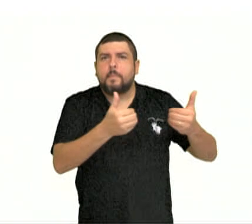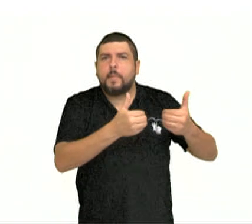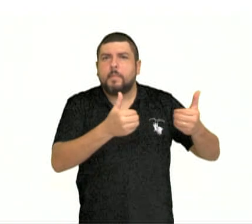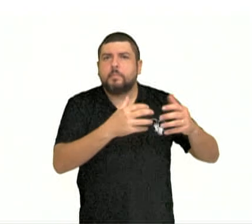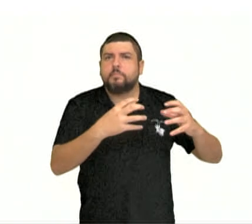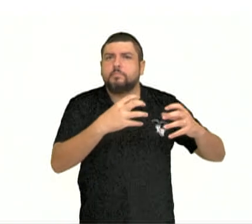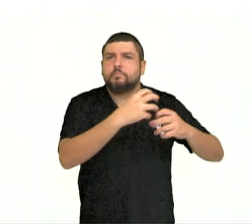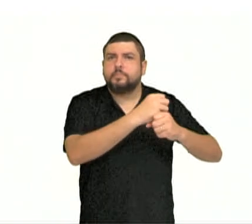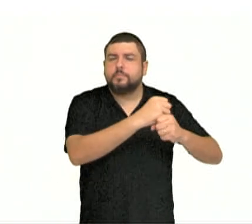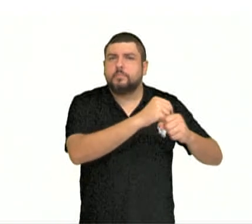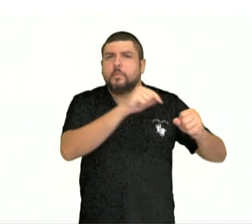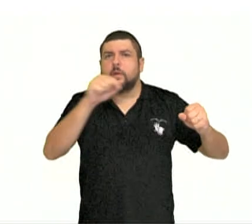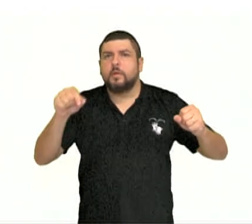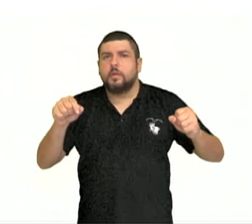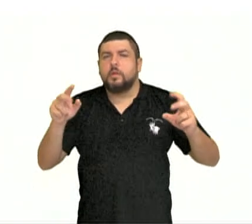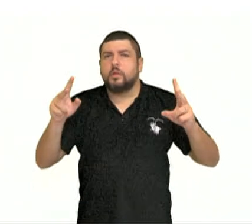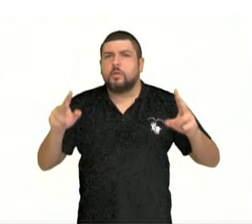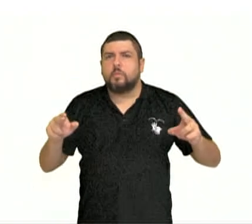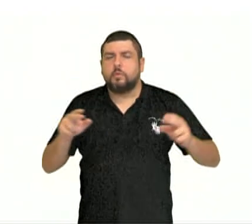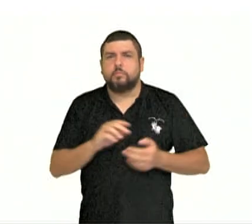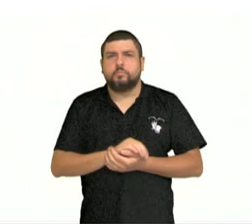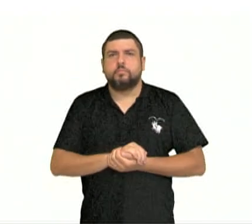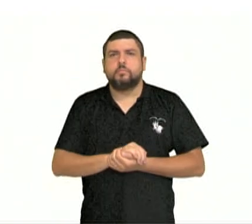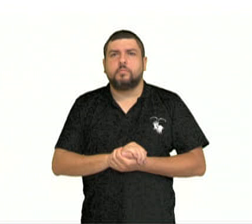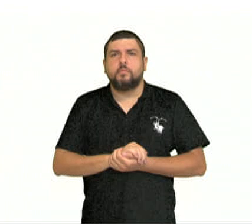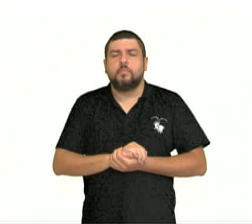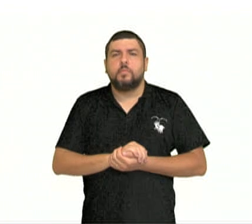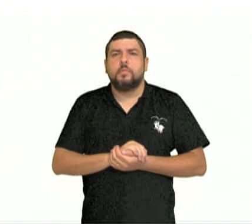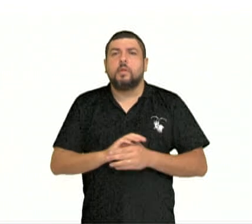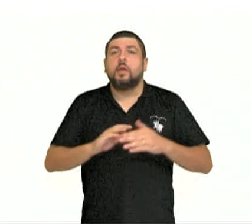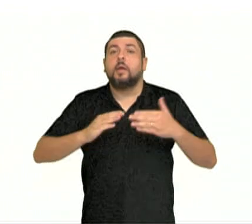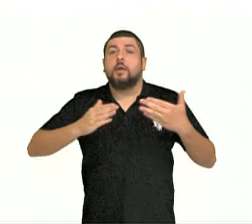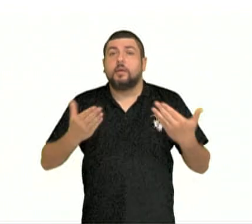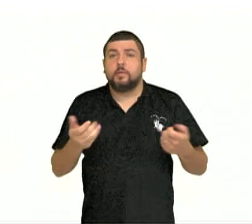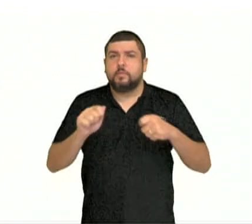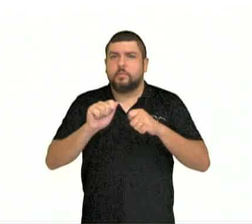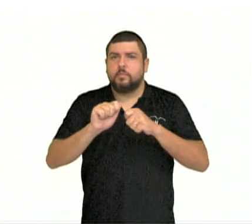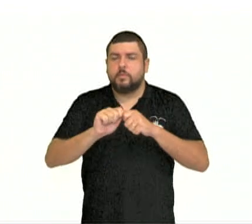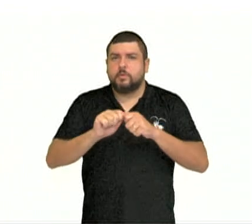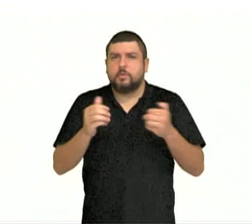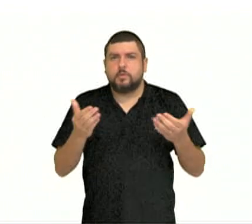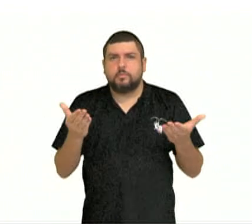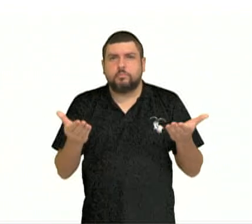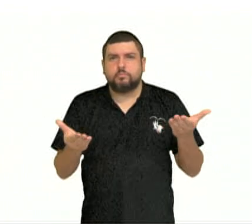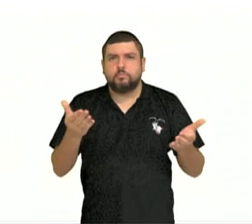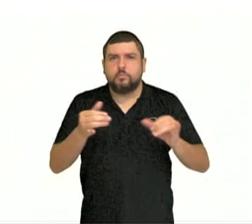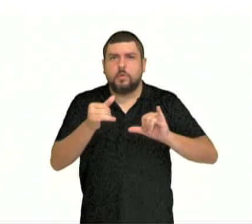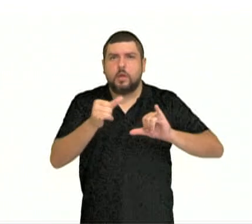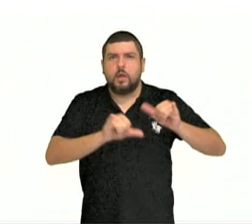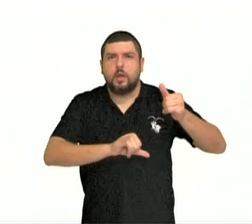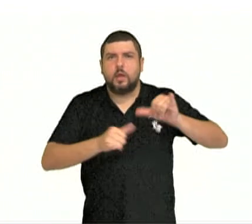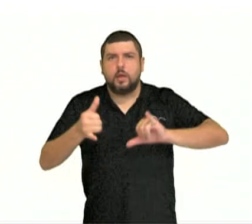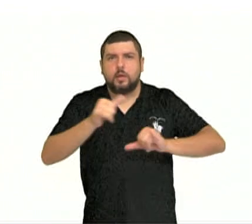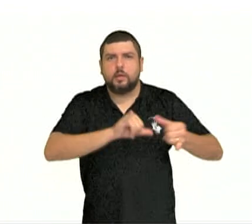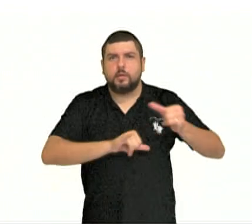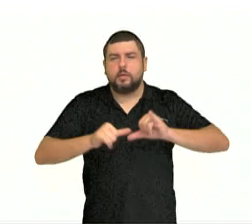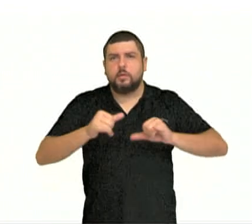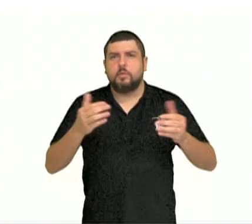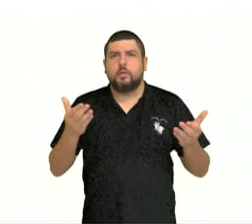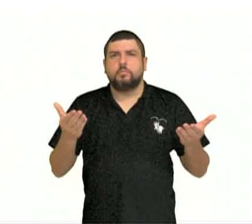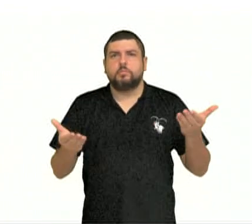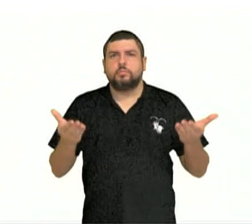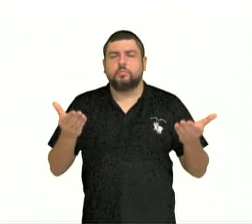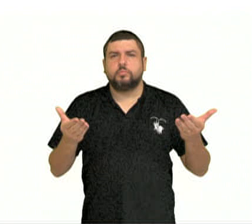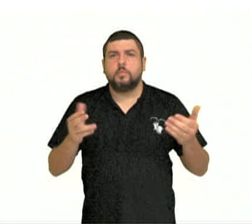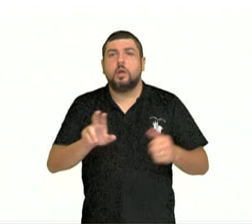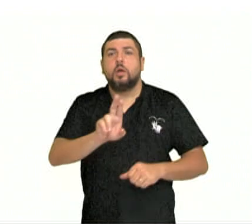produto. Para realizar o balanceamento de uma equação química, utilizamos números